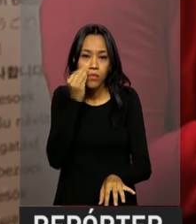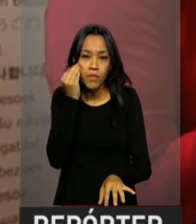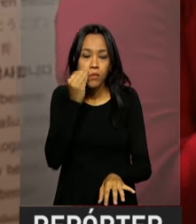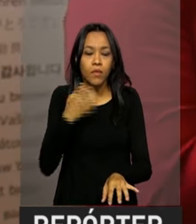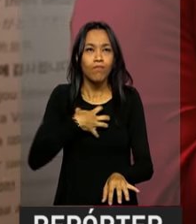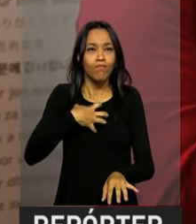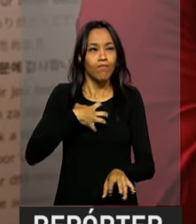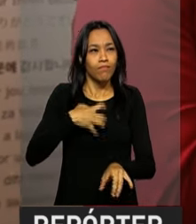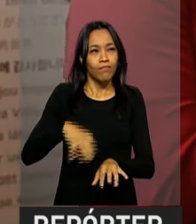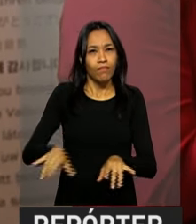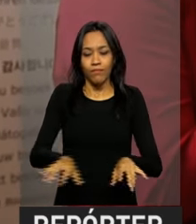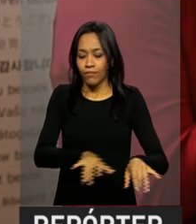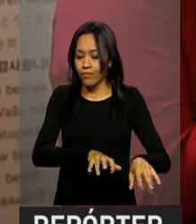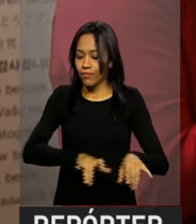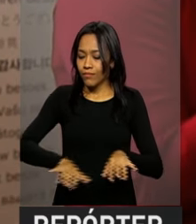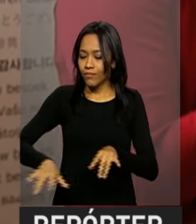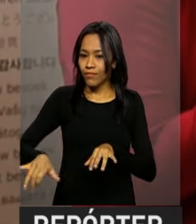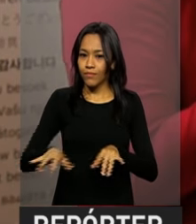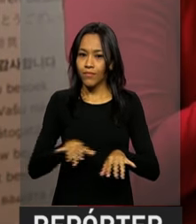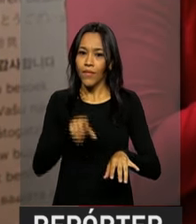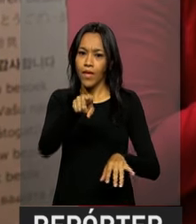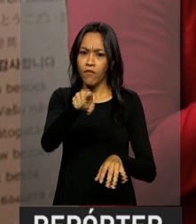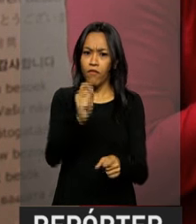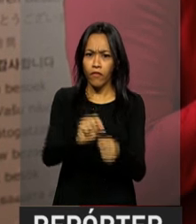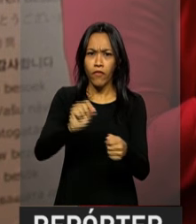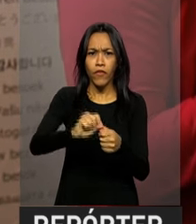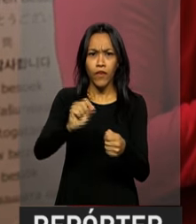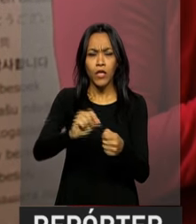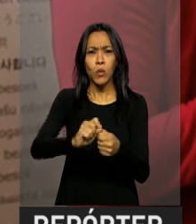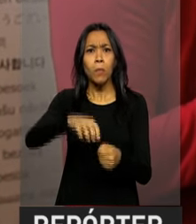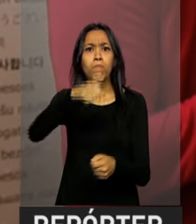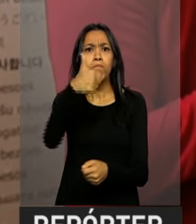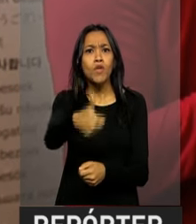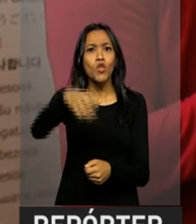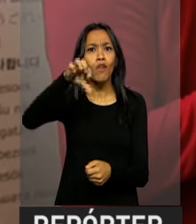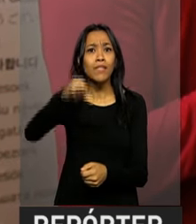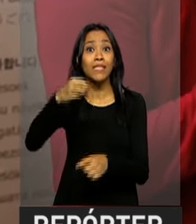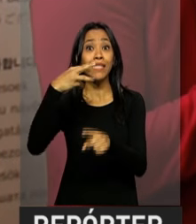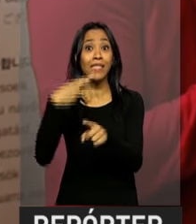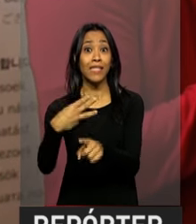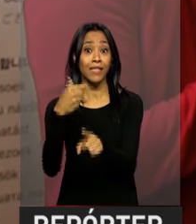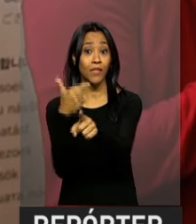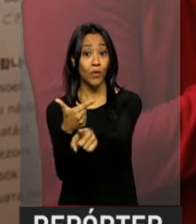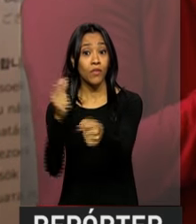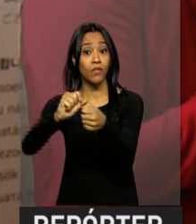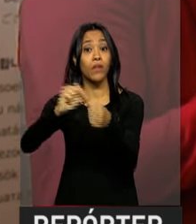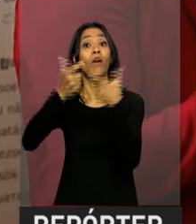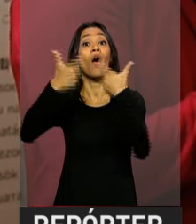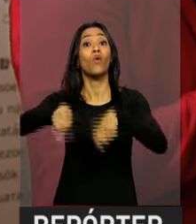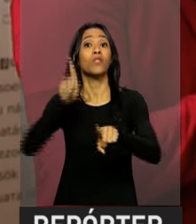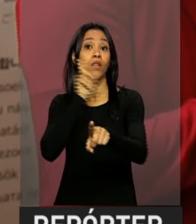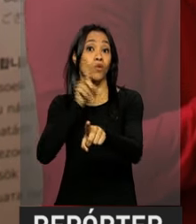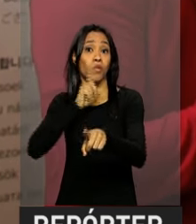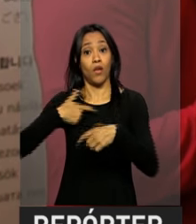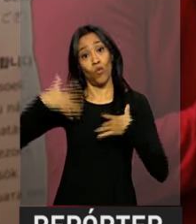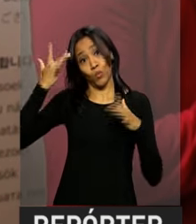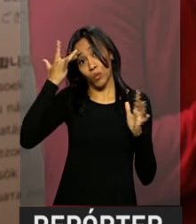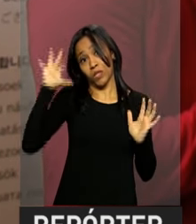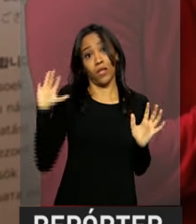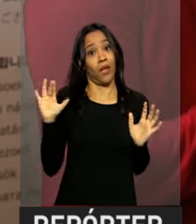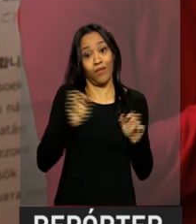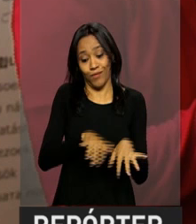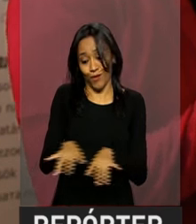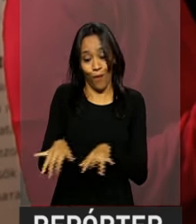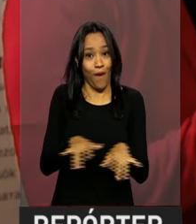sensação de tocar uma pianola fabricada em 1932 nos Estados Unidos mas como eu não sei tocar um